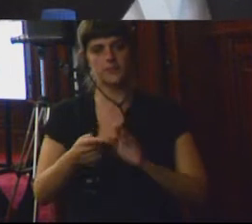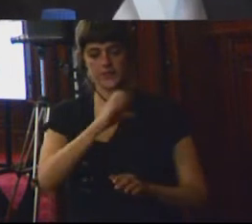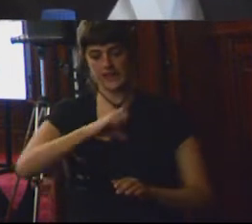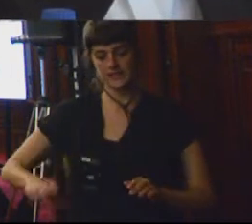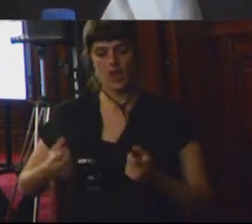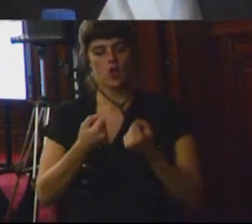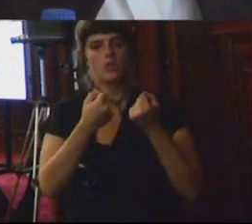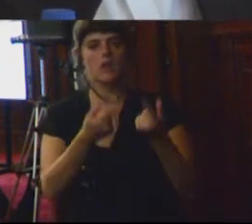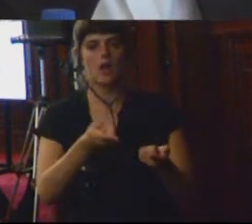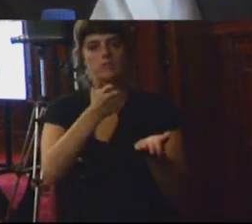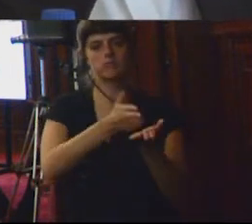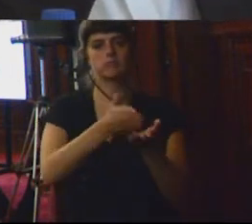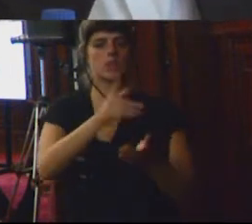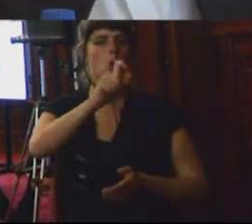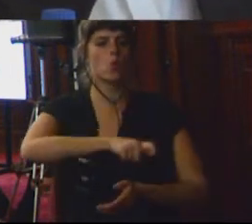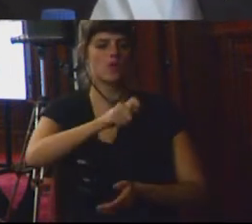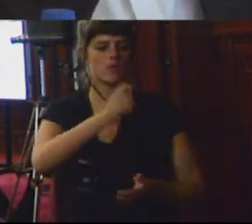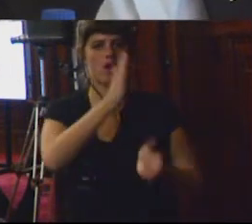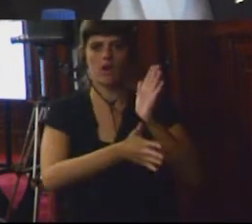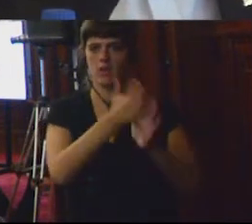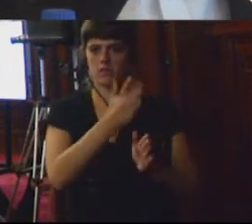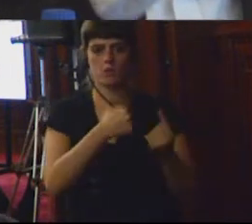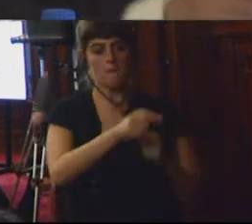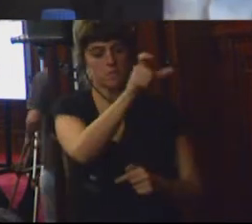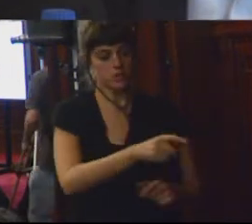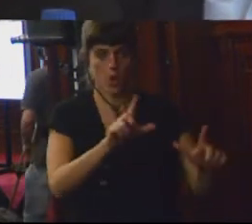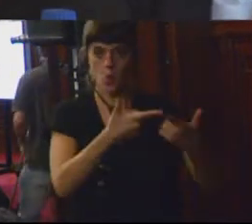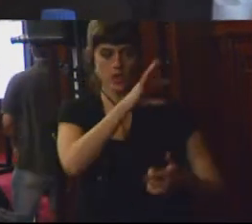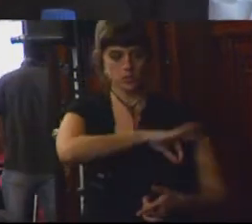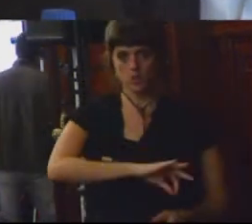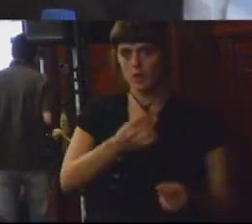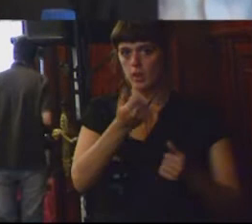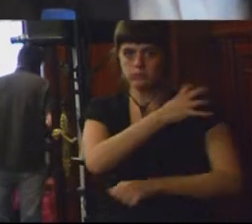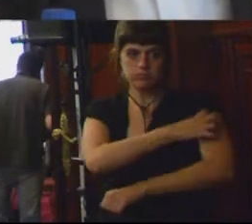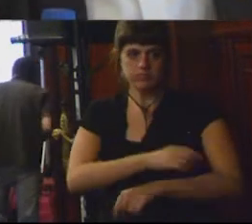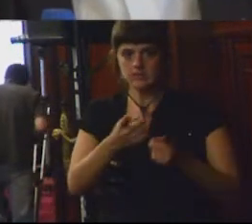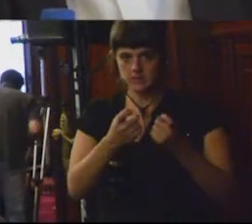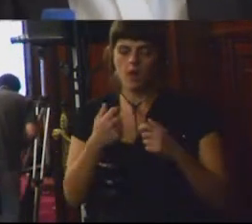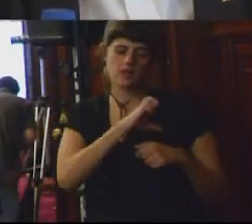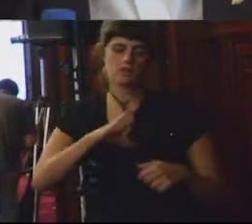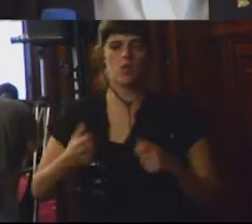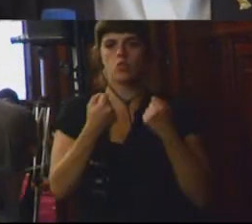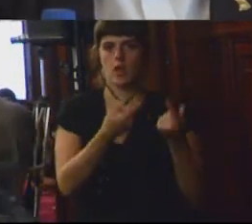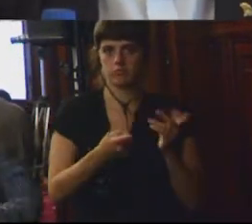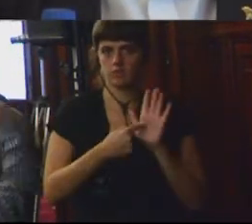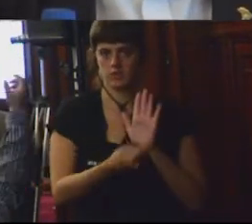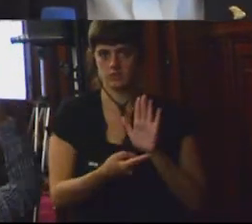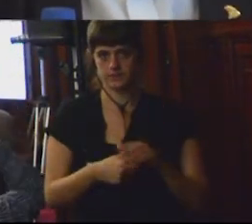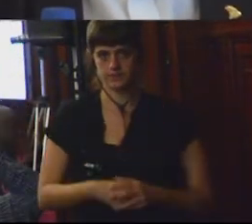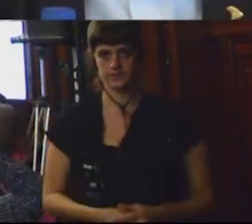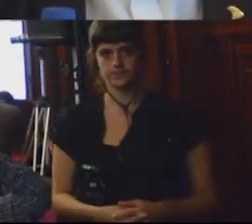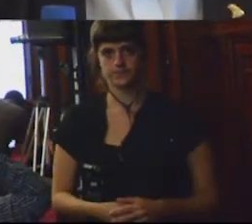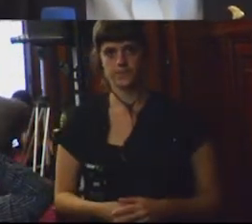e gratuita aos que comprovarem insuficiência de recursos. Também há um ataque às